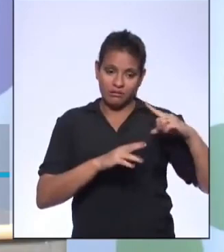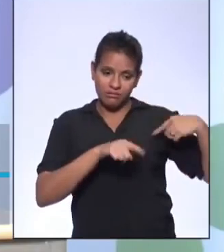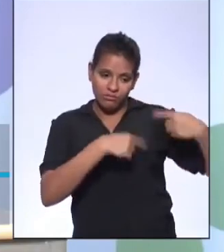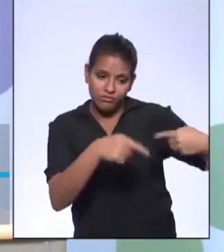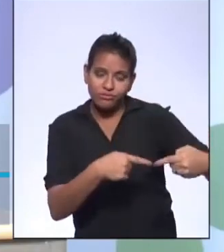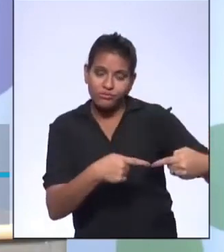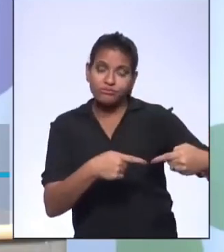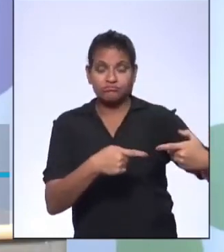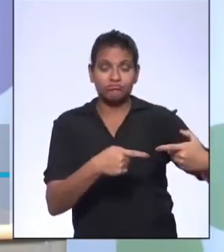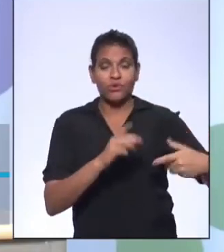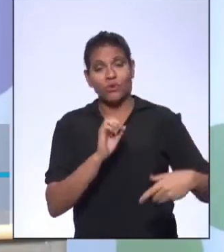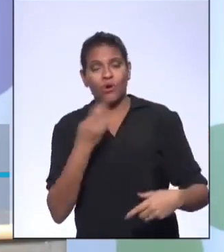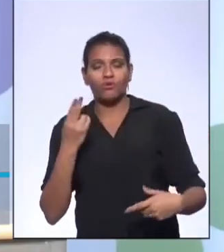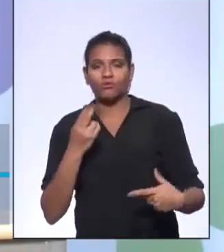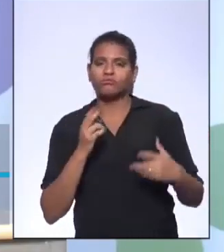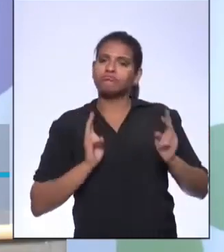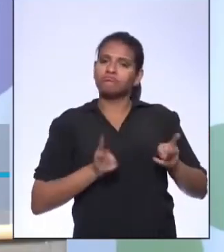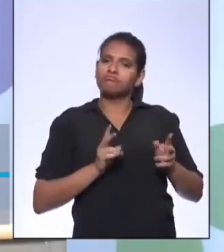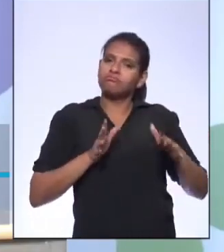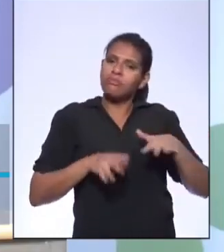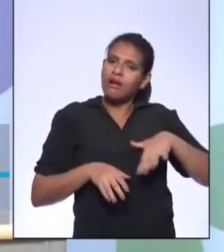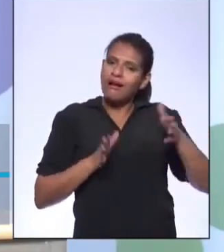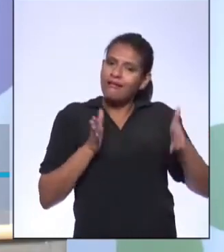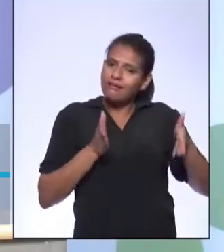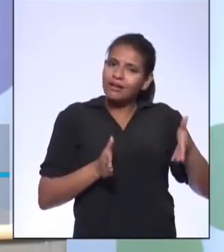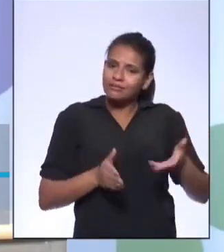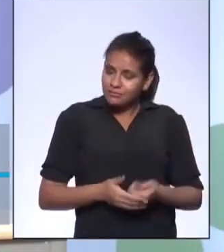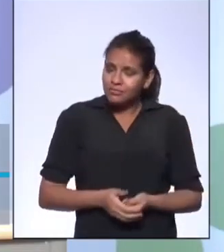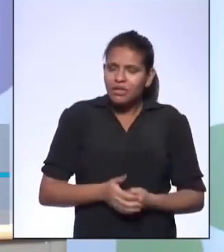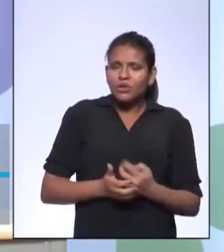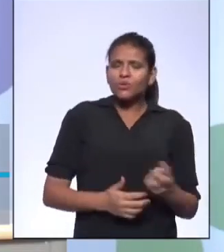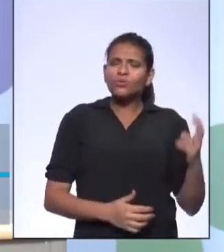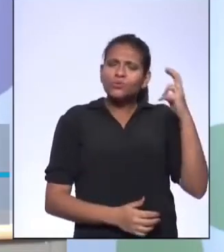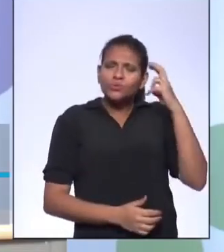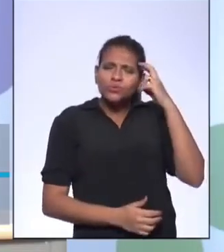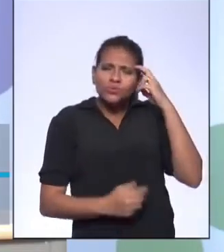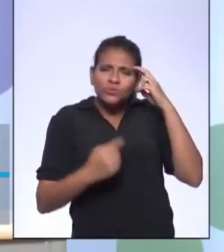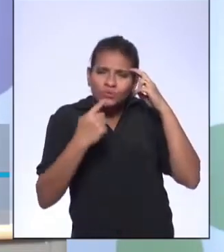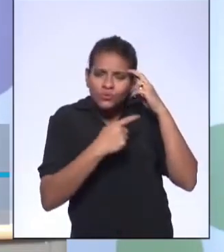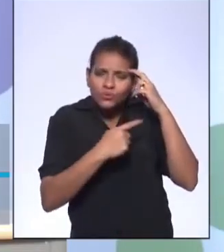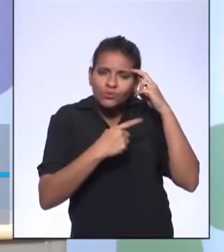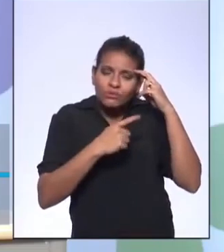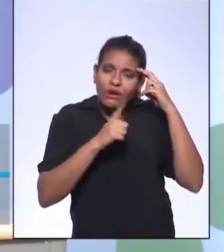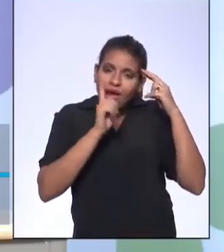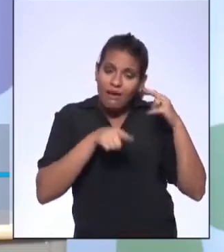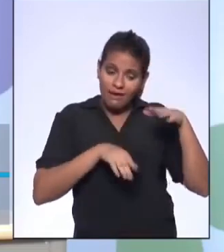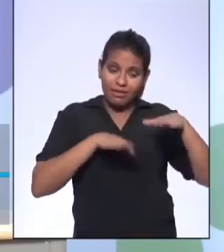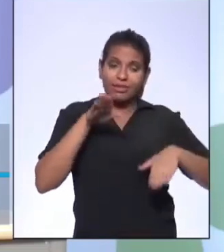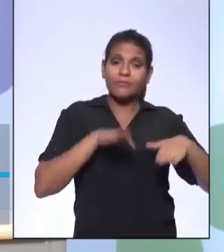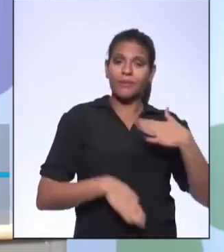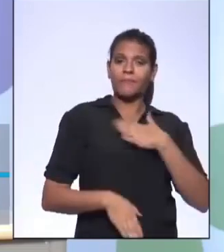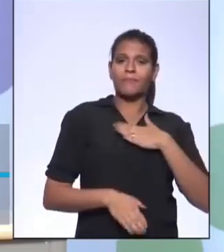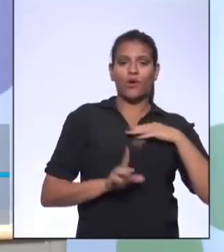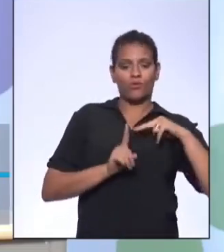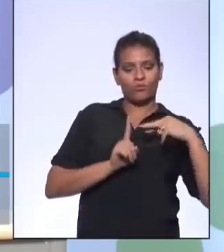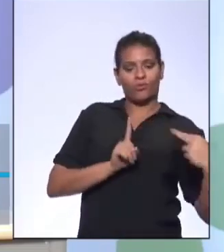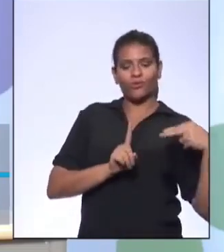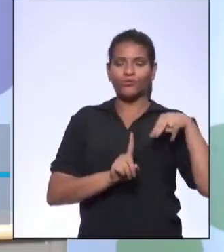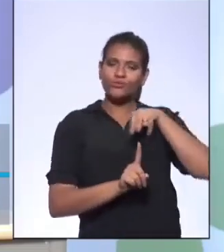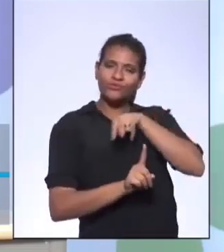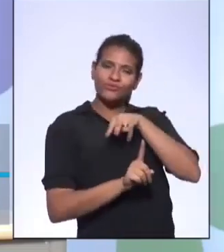cultura. A cultura pode ser entendida como lentes, são artificiais, ou seja, são produções históricas